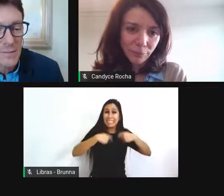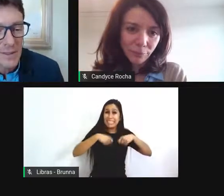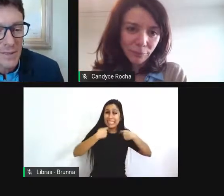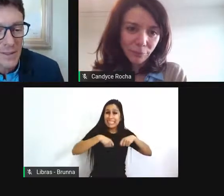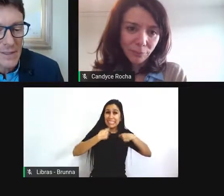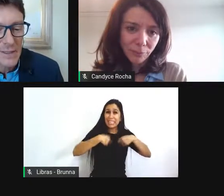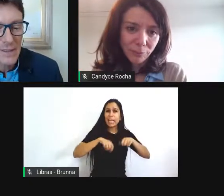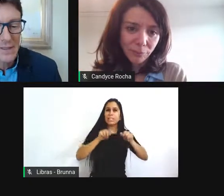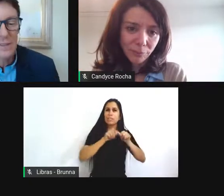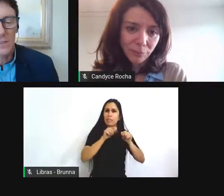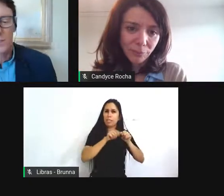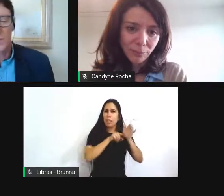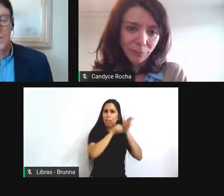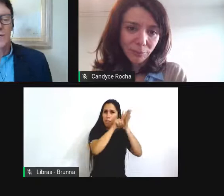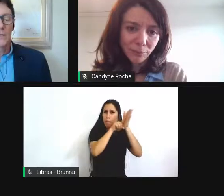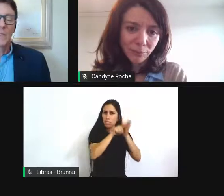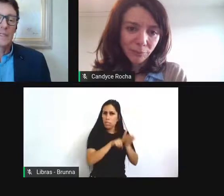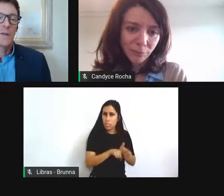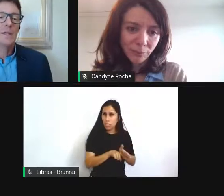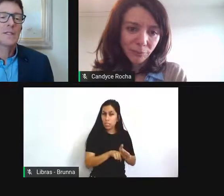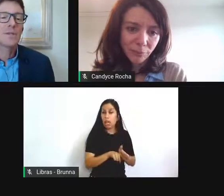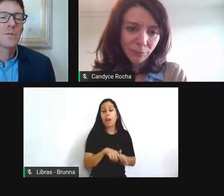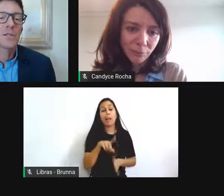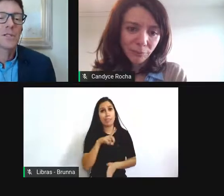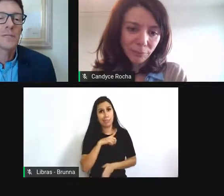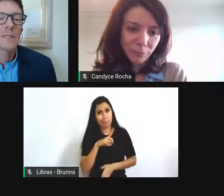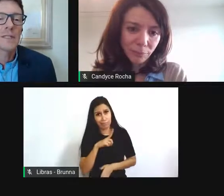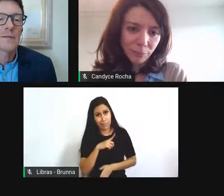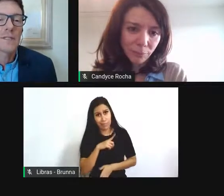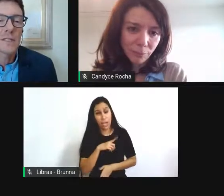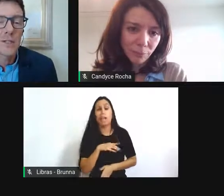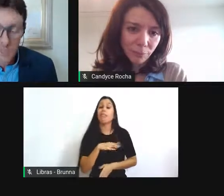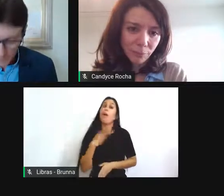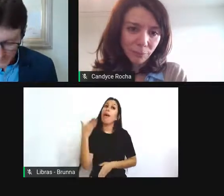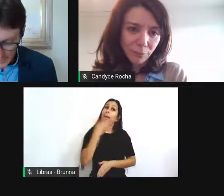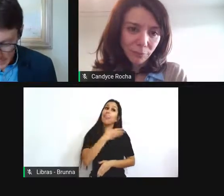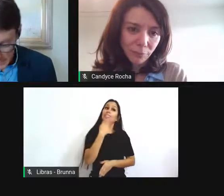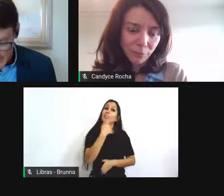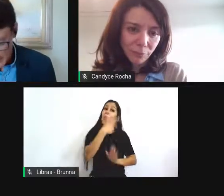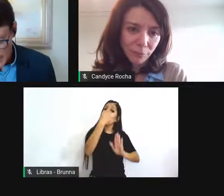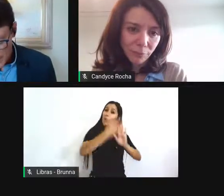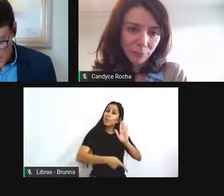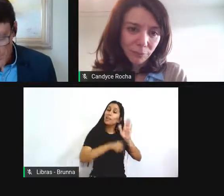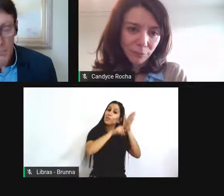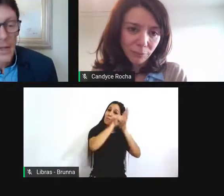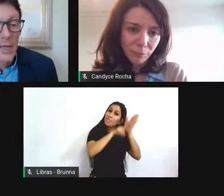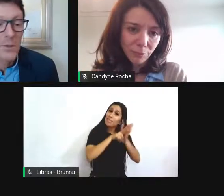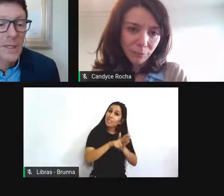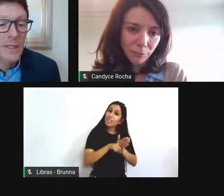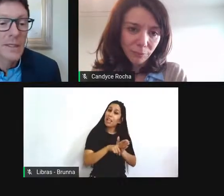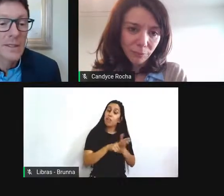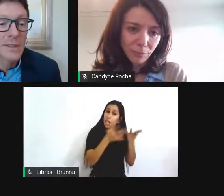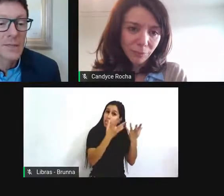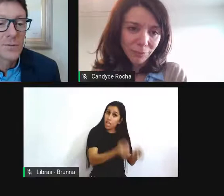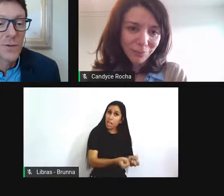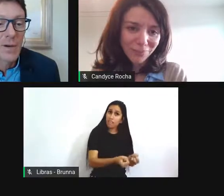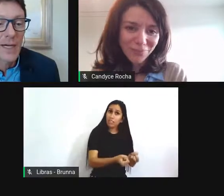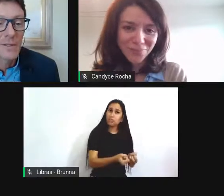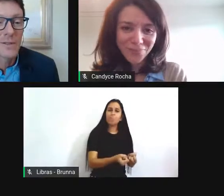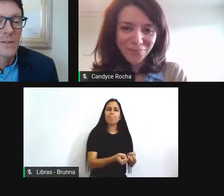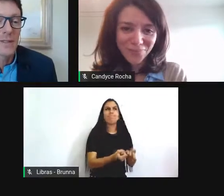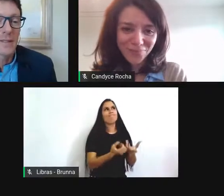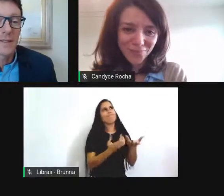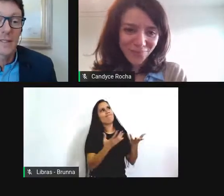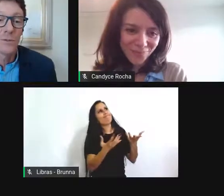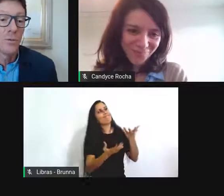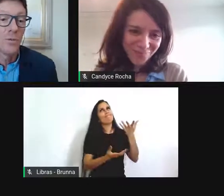você precisa fazer? Ele disse, existe. Falei, então esse é o seu projeto de pesquisa, você topa? Ele, meio que